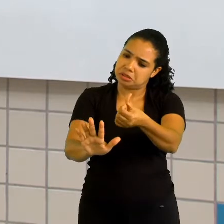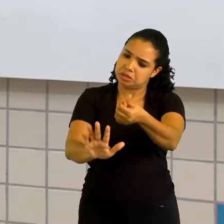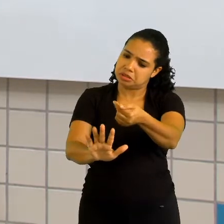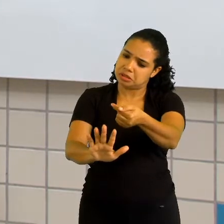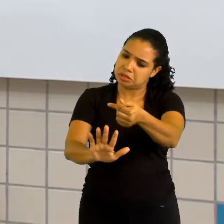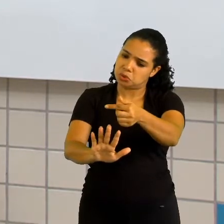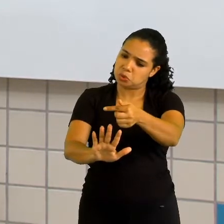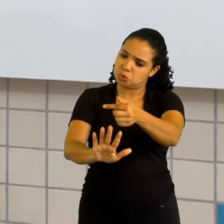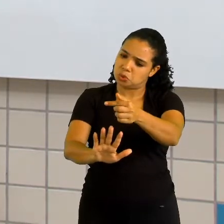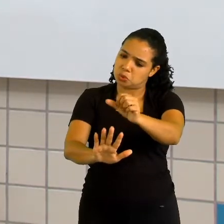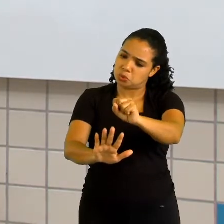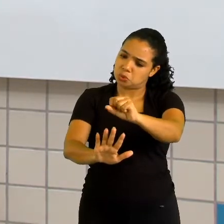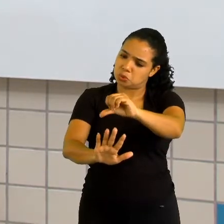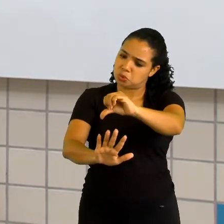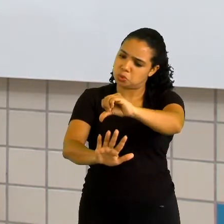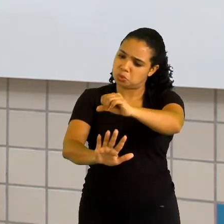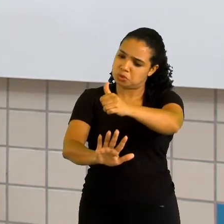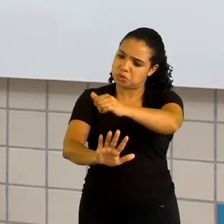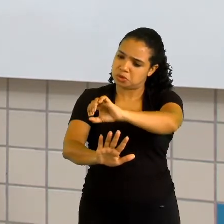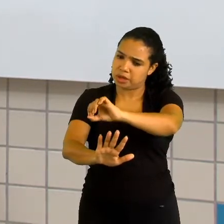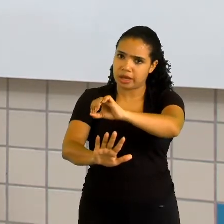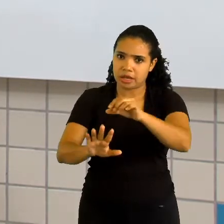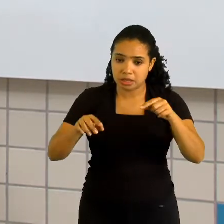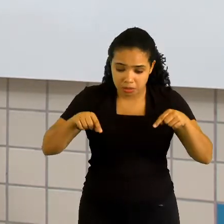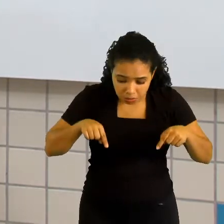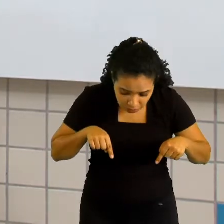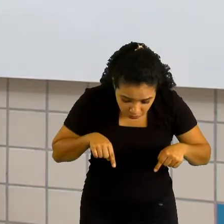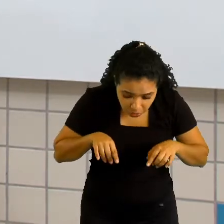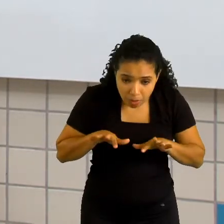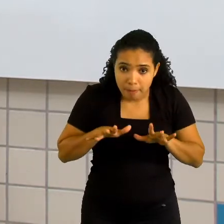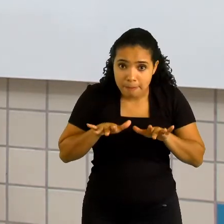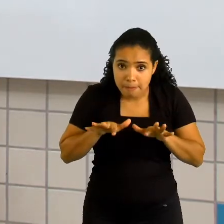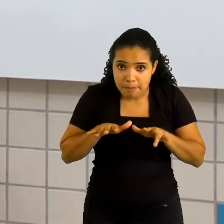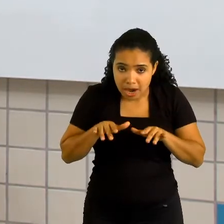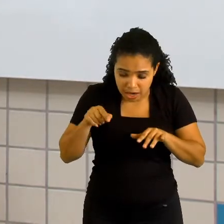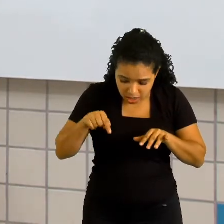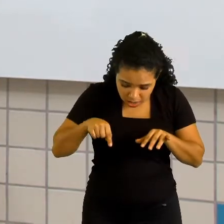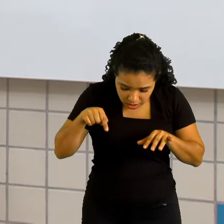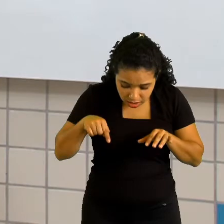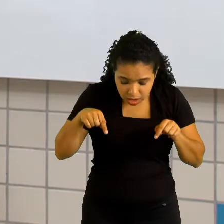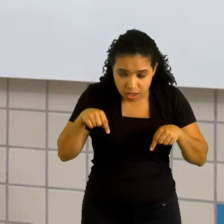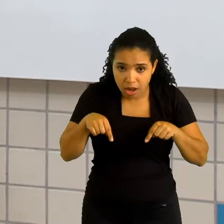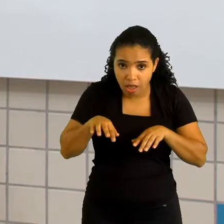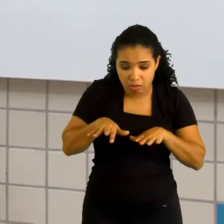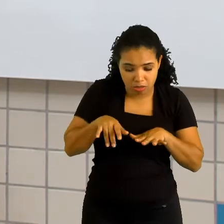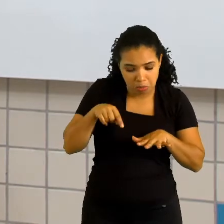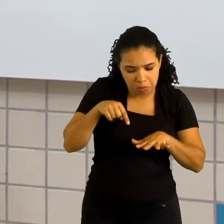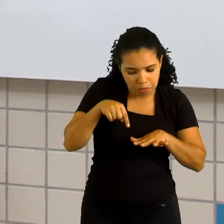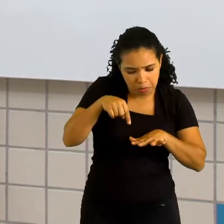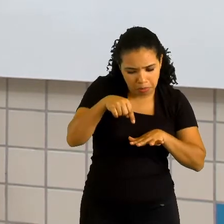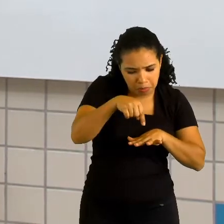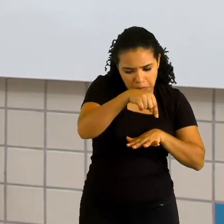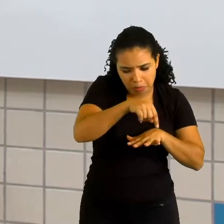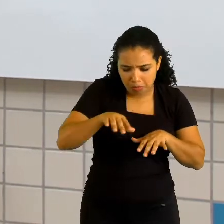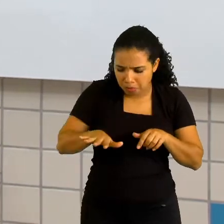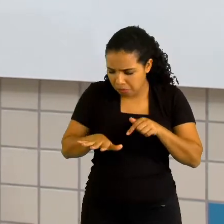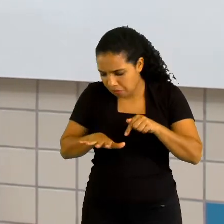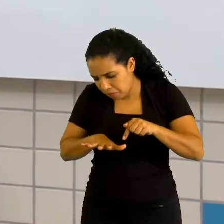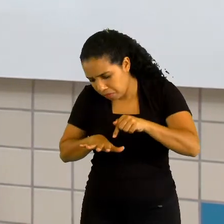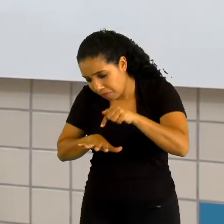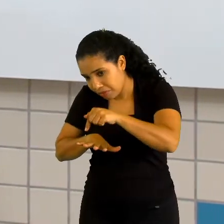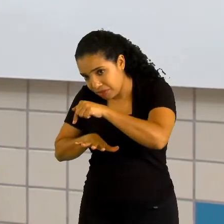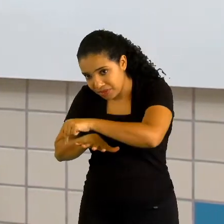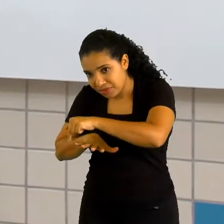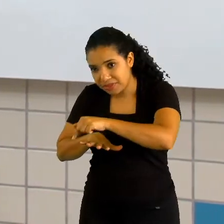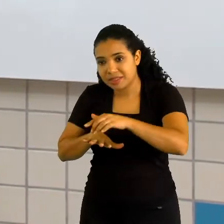pés, que estavam organizados em 10. Olha, 5 mais 5, 10. E o nosso sistema de numeração é um sistema de numeração com